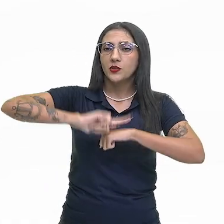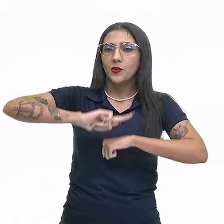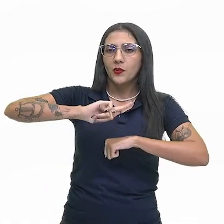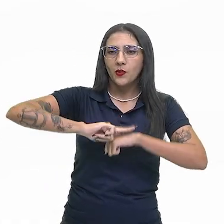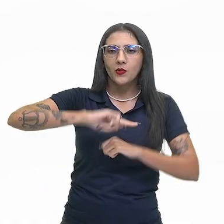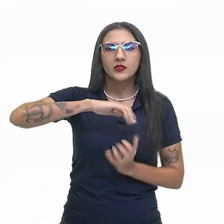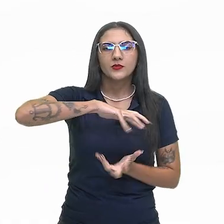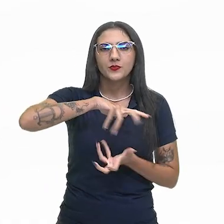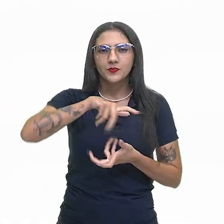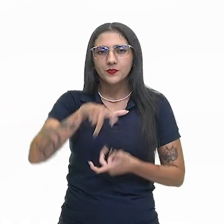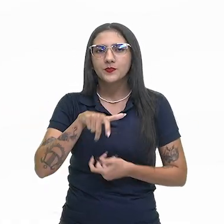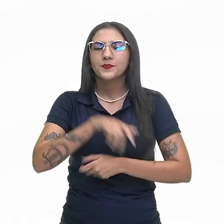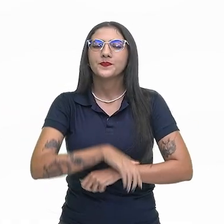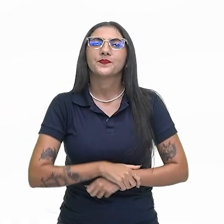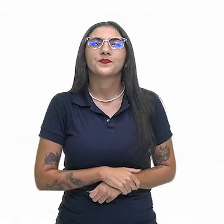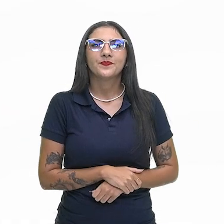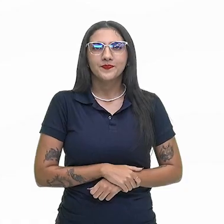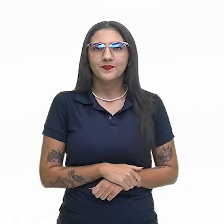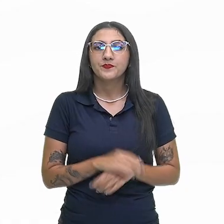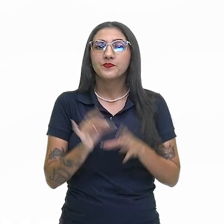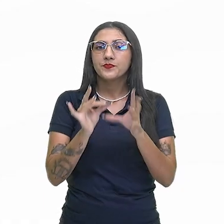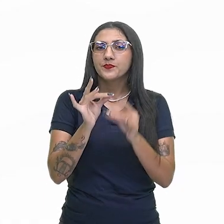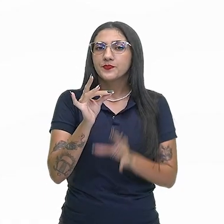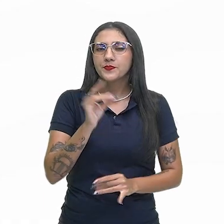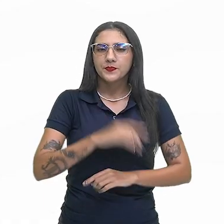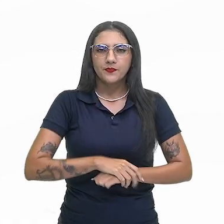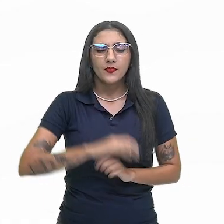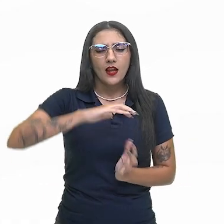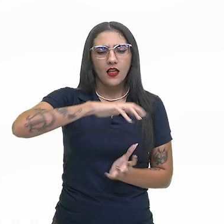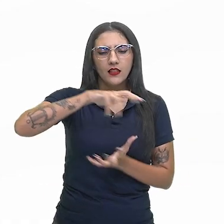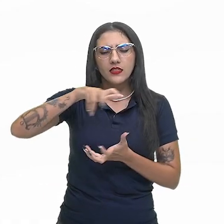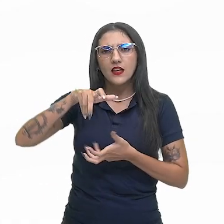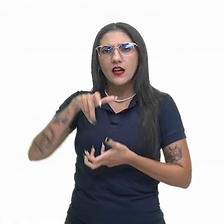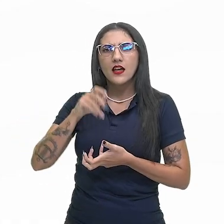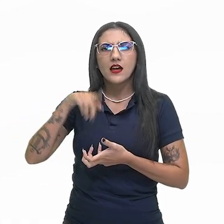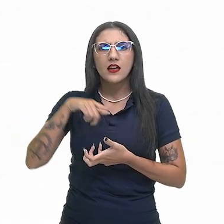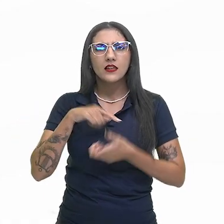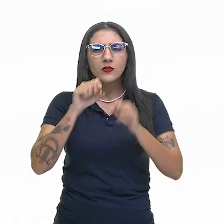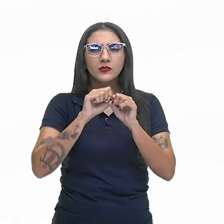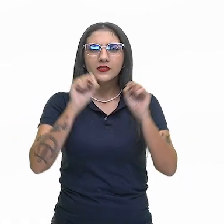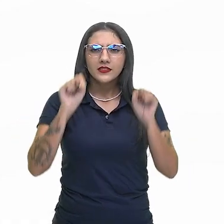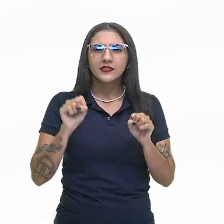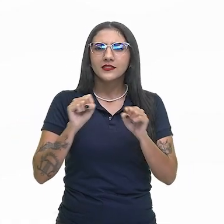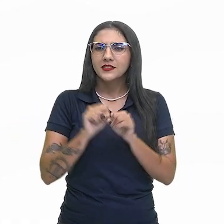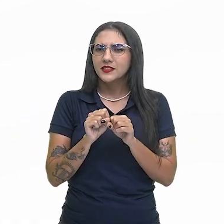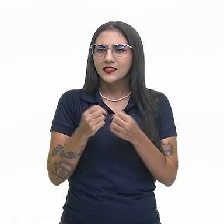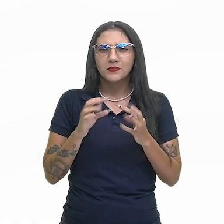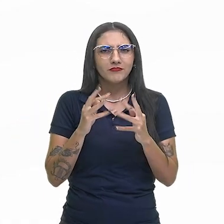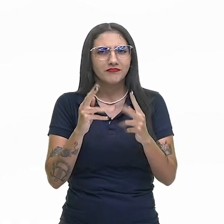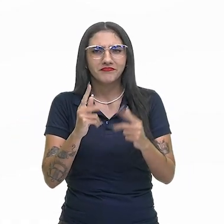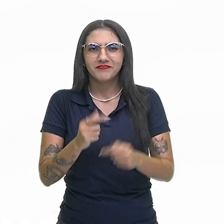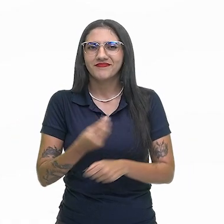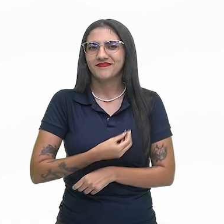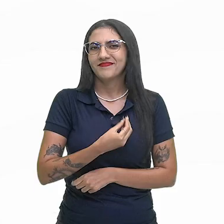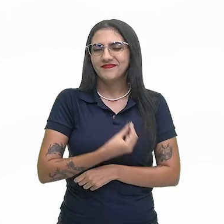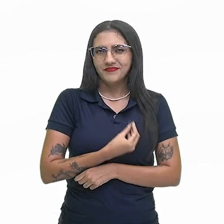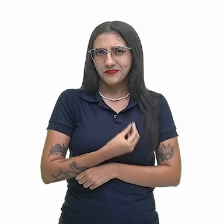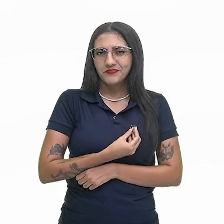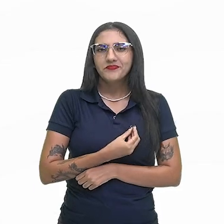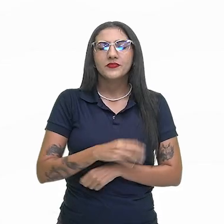Terra. E no detalhamento nós temos aí a Terra como um sistema que sustenta toda a vida no